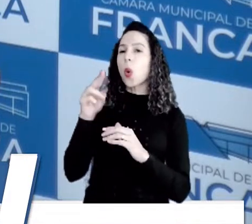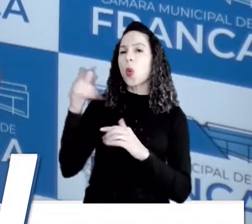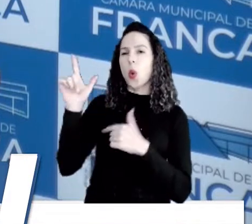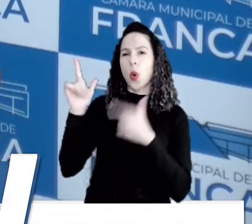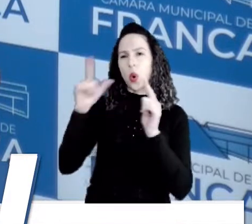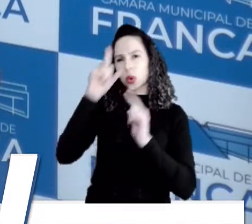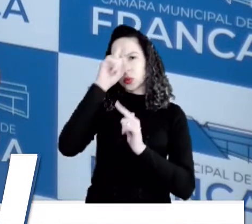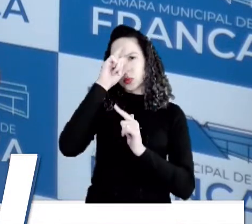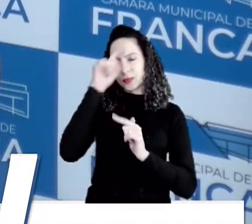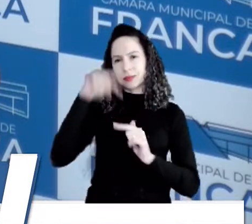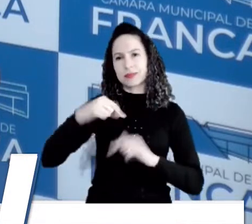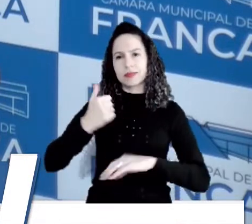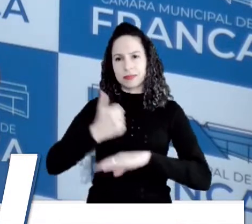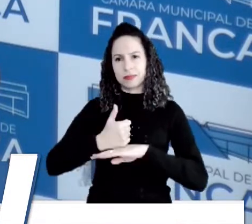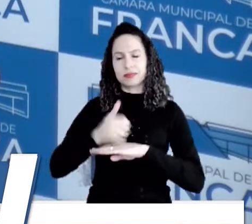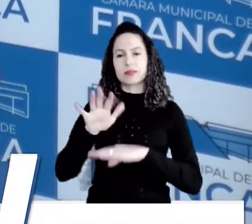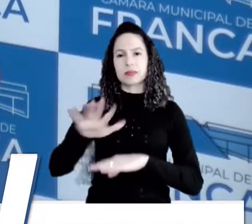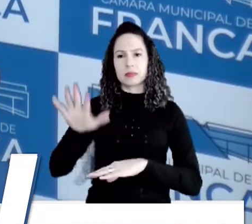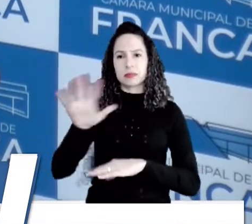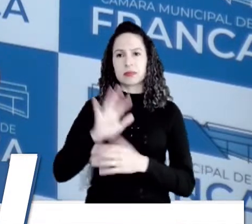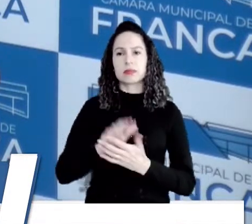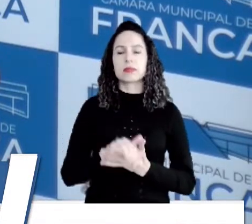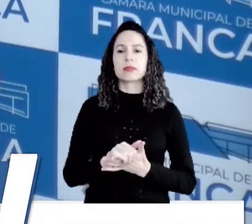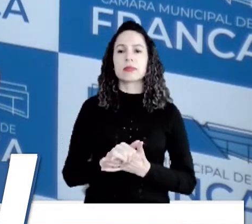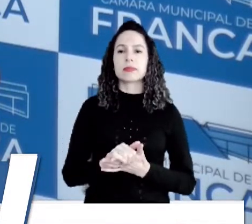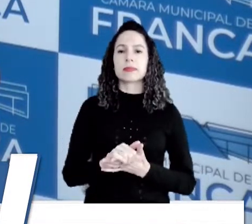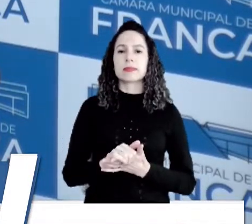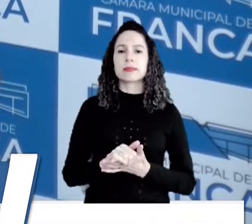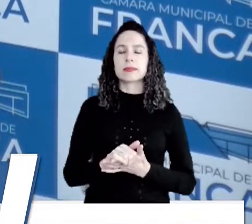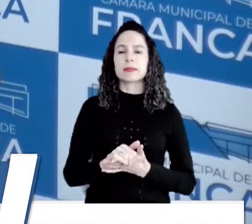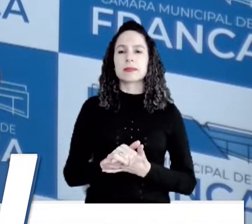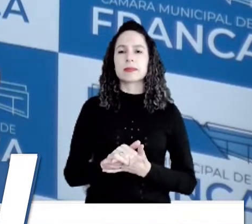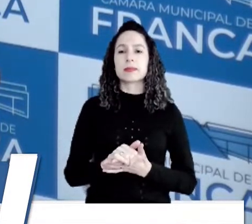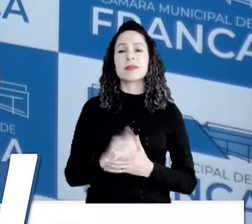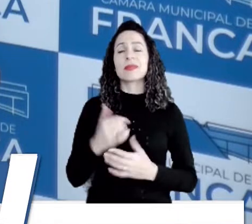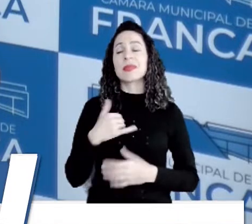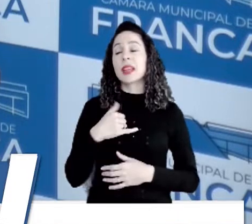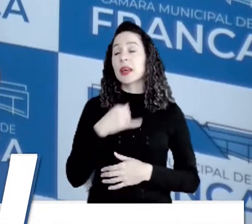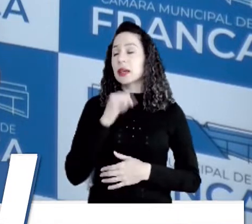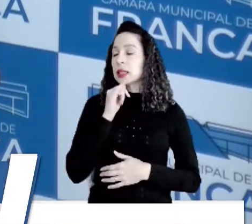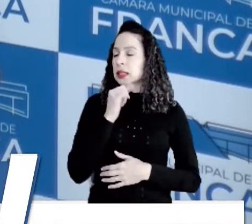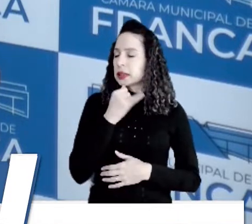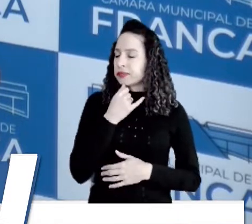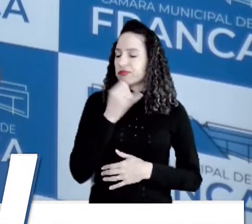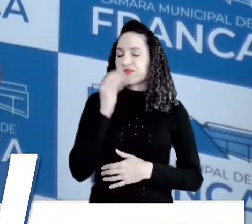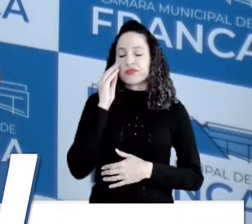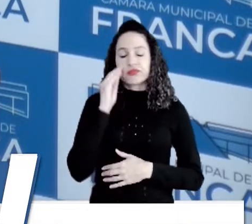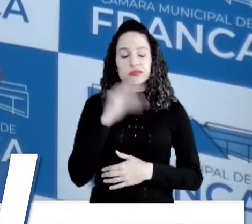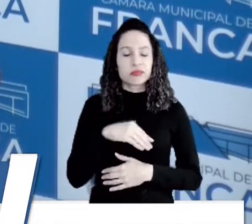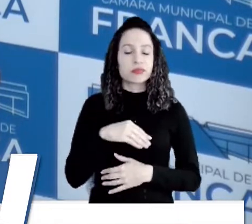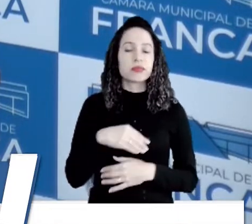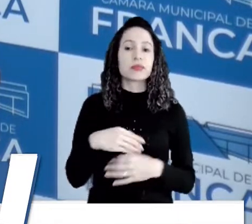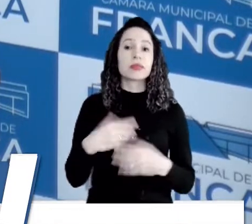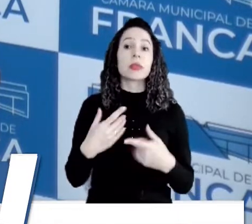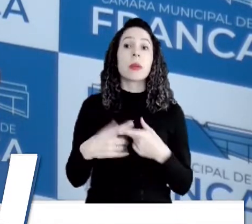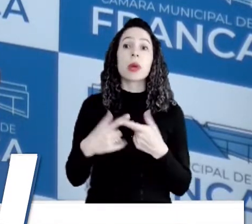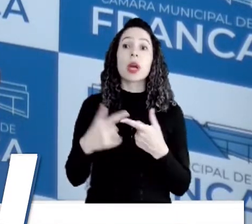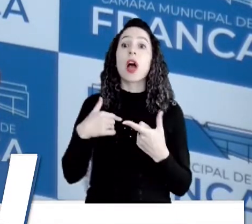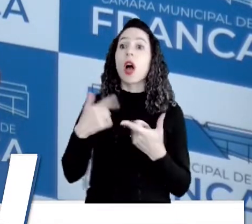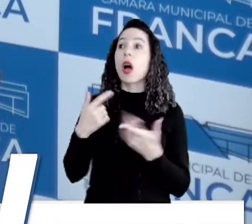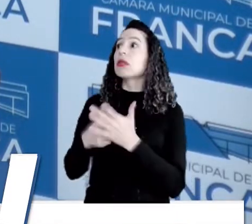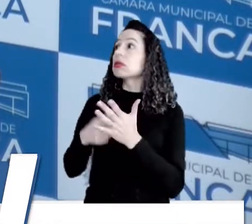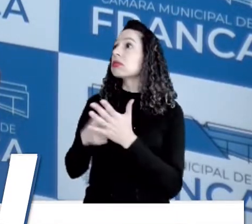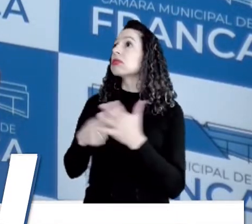nossa região. Eu fico assim muito decepcionado porque você procura